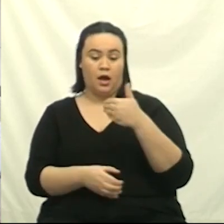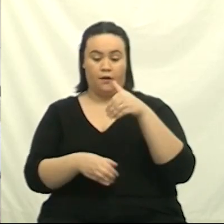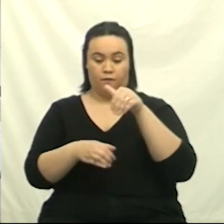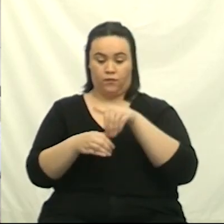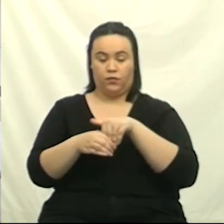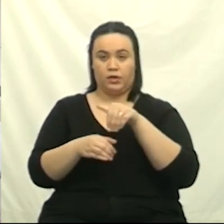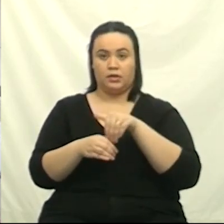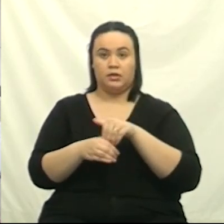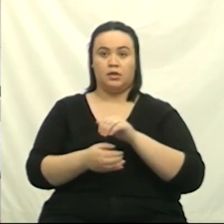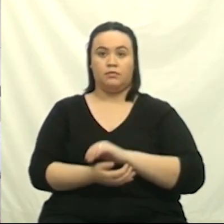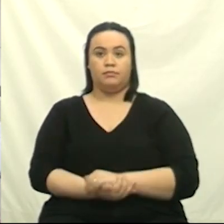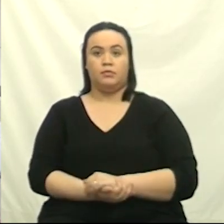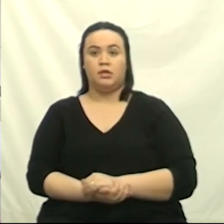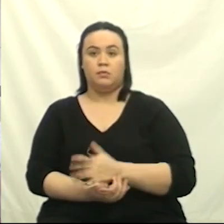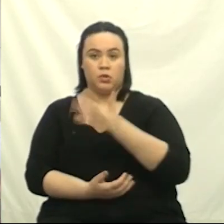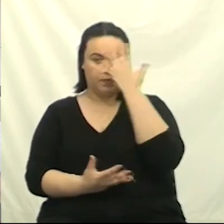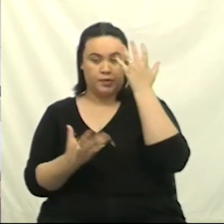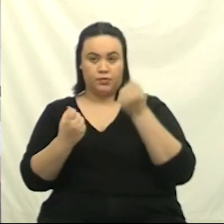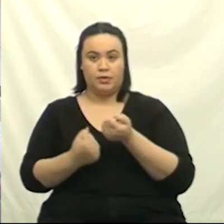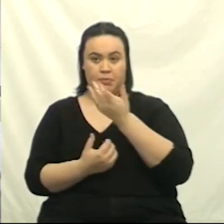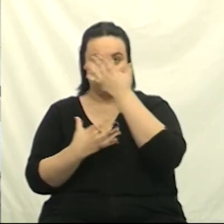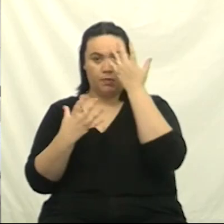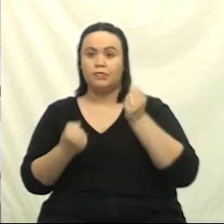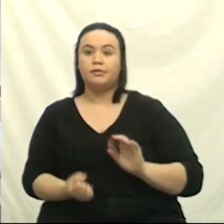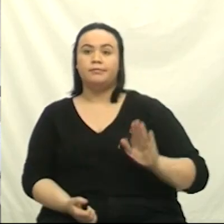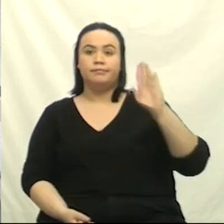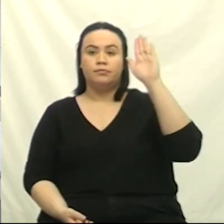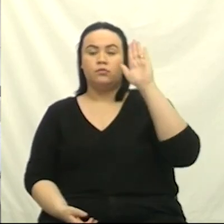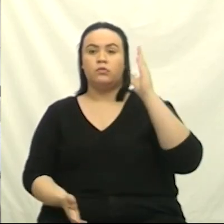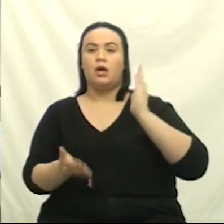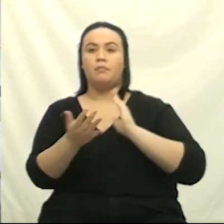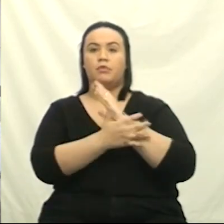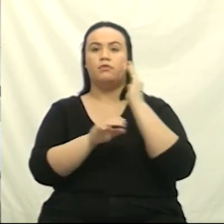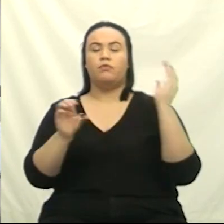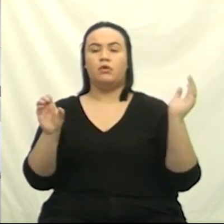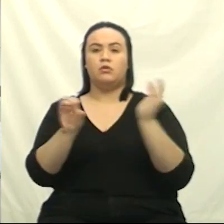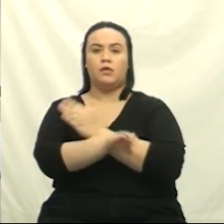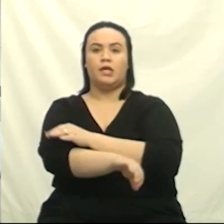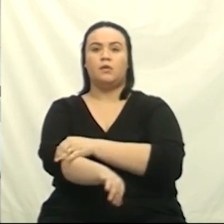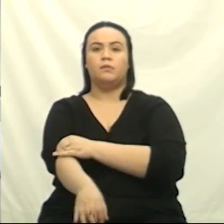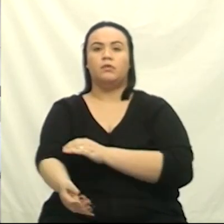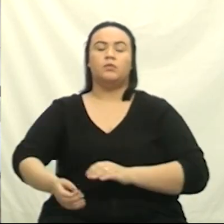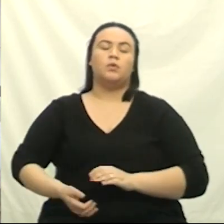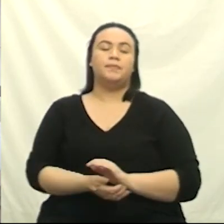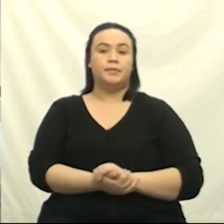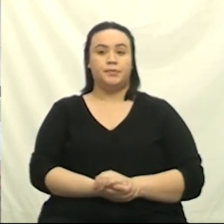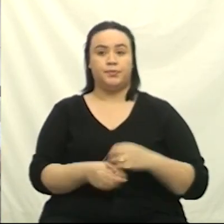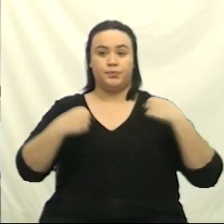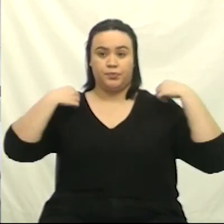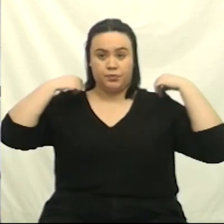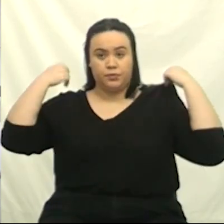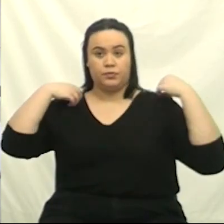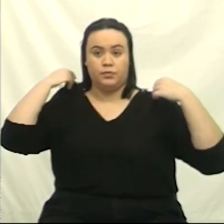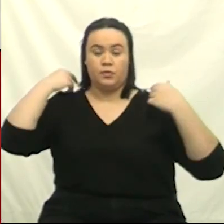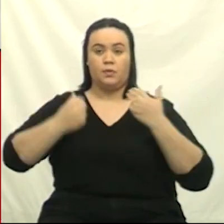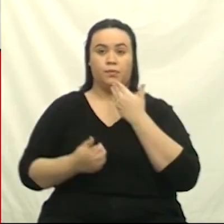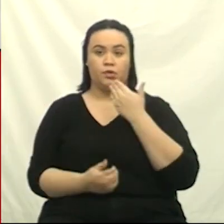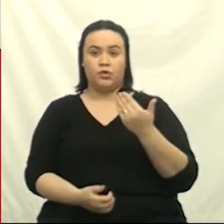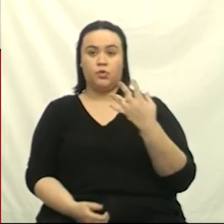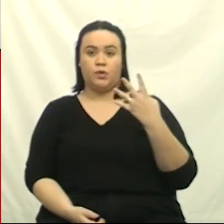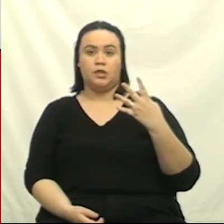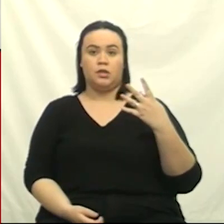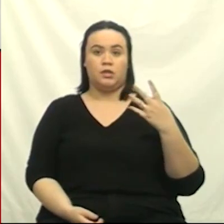requerimento está em votação os favoráveis permaneçam como estão os contrários se manifesta requerimento foi aprovado por unanimidade indicação